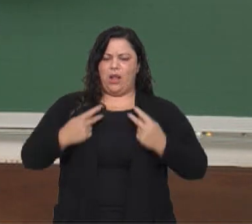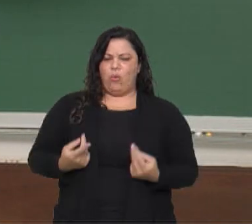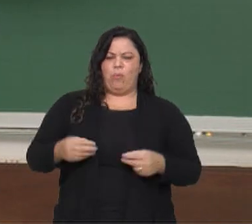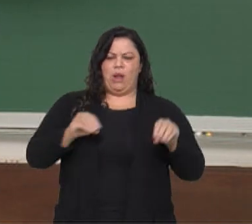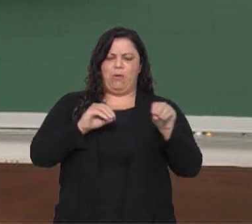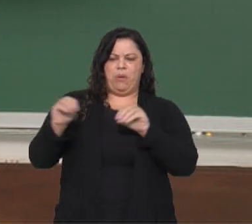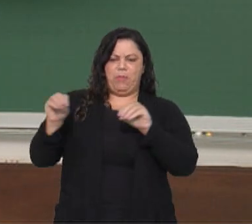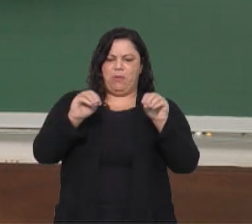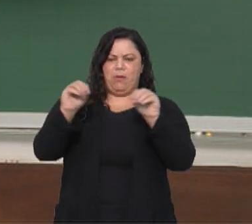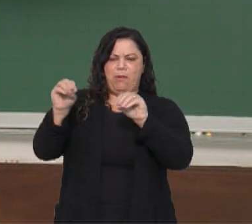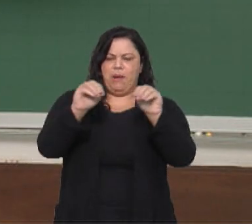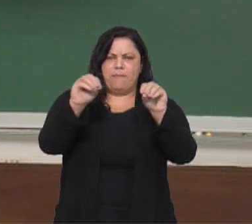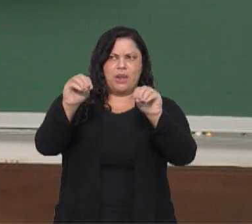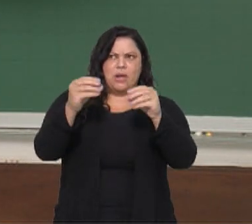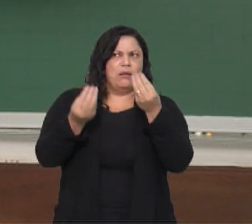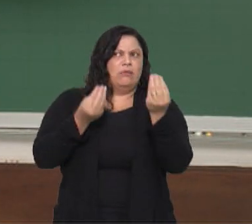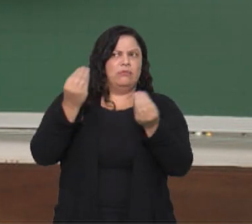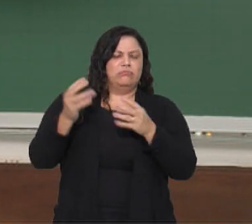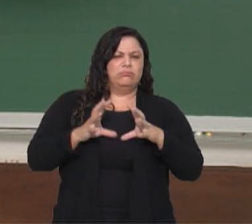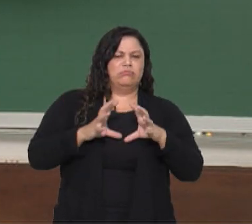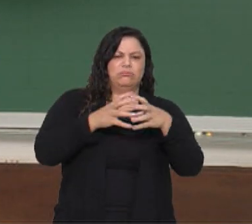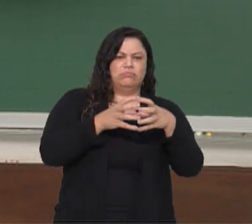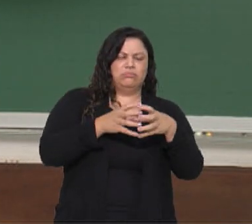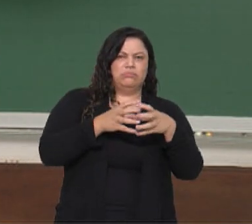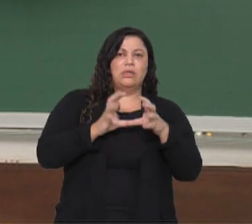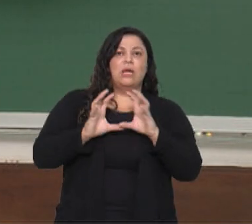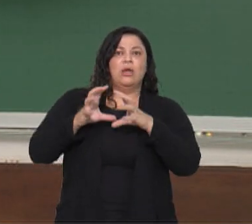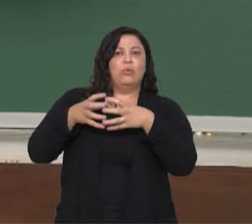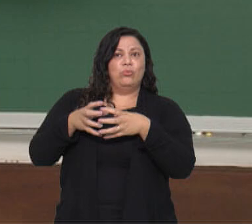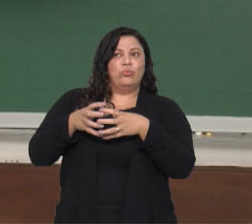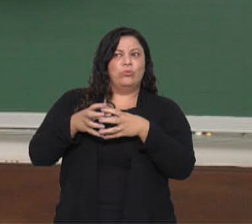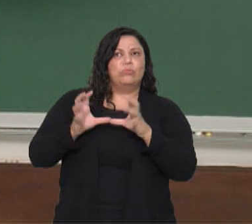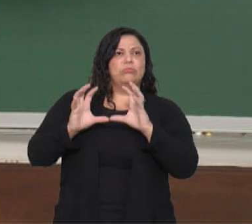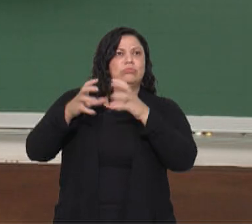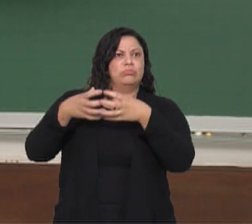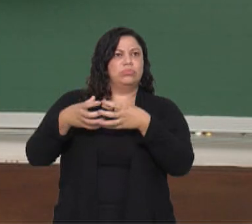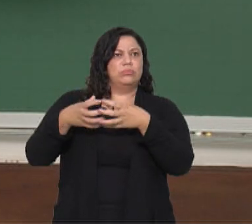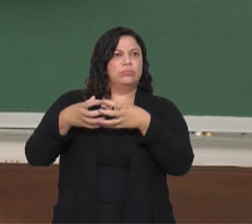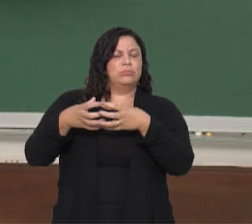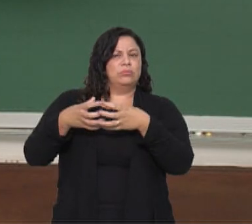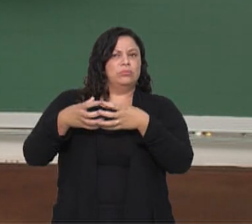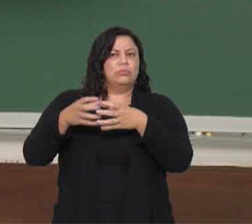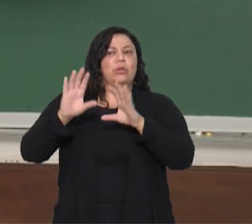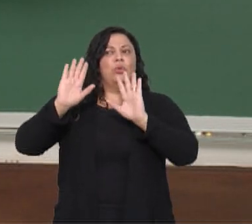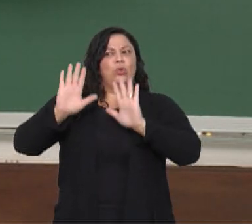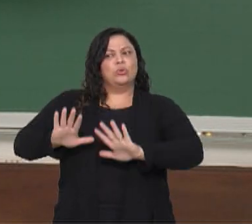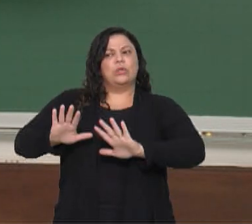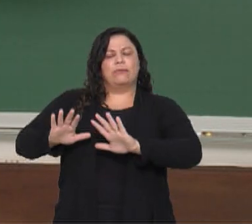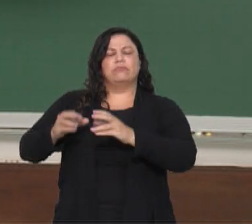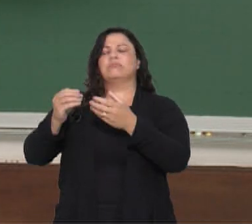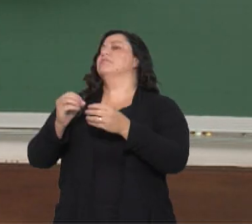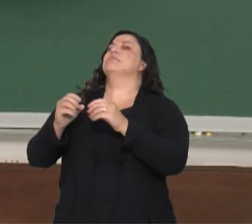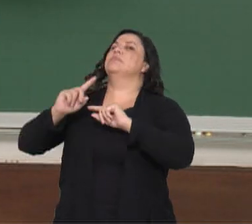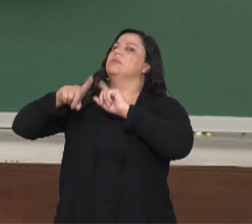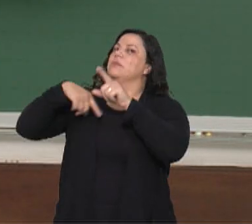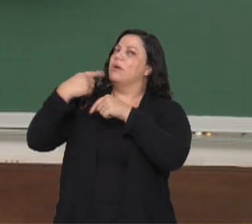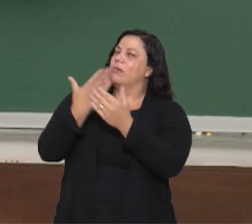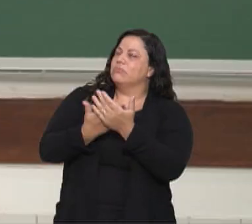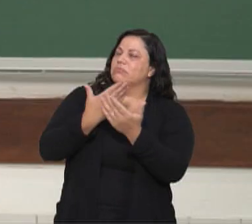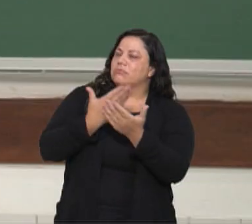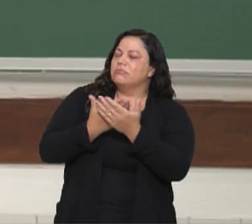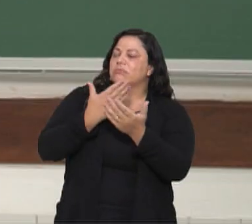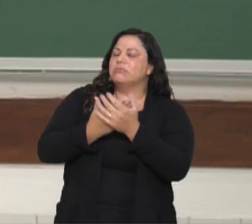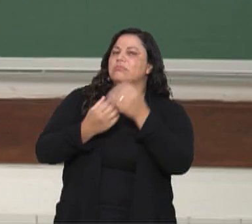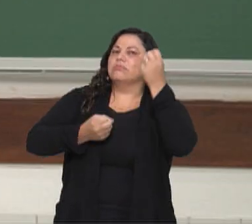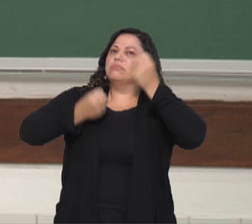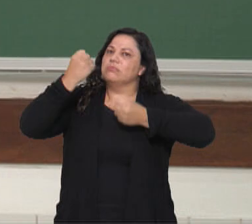no lugar, não tem como ter agrupamento. Então, agrupamento se entende que é já resultado da sedentarização. É da próxima aula. O Neolítico